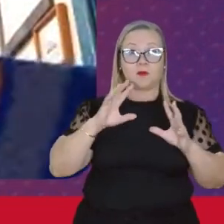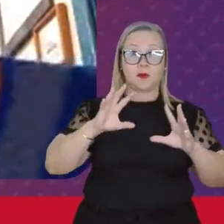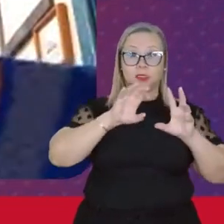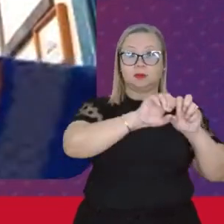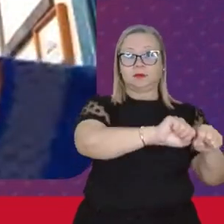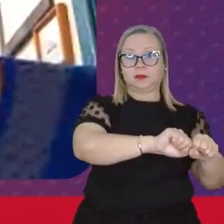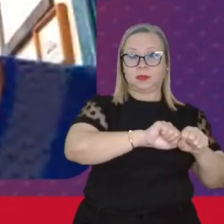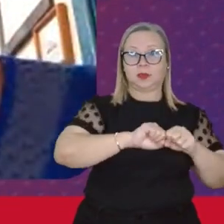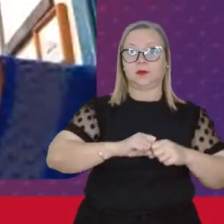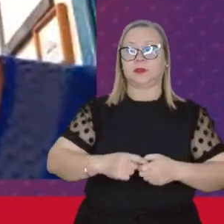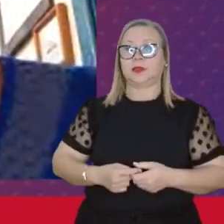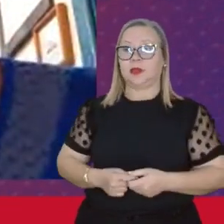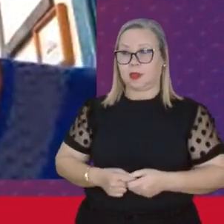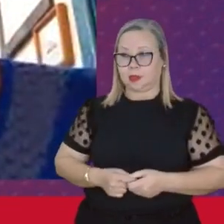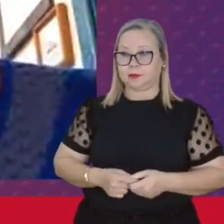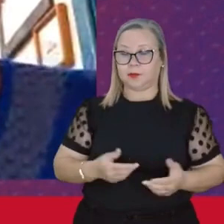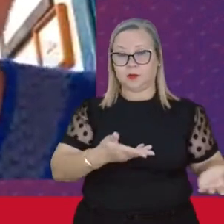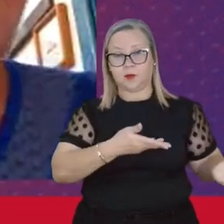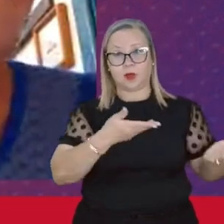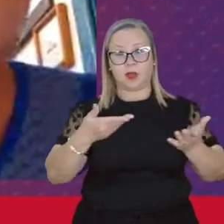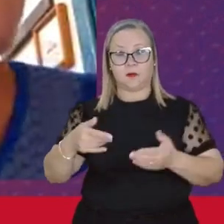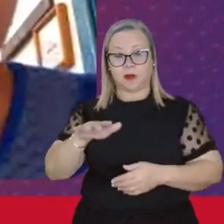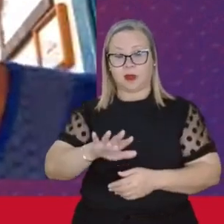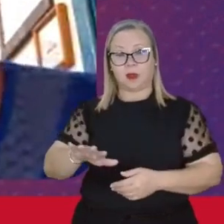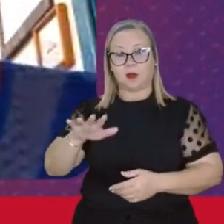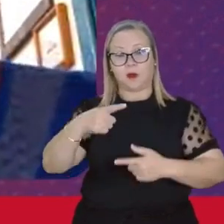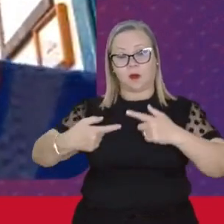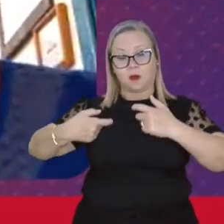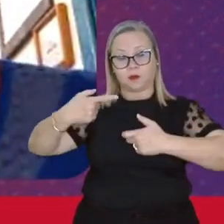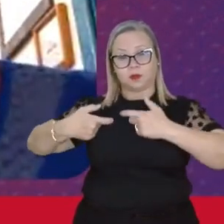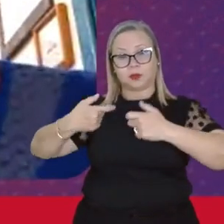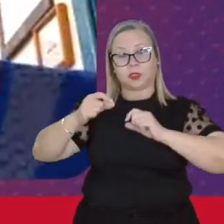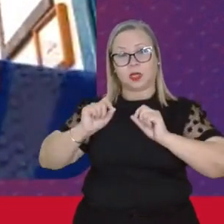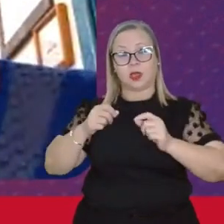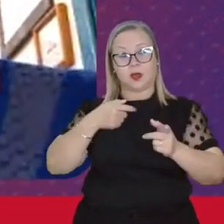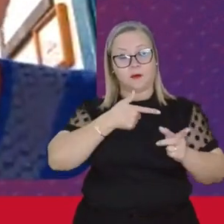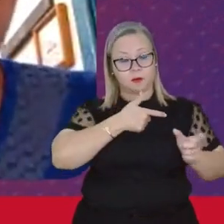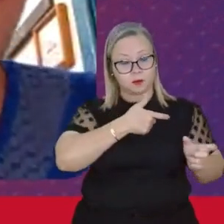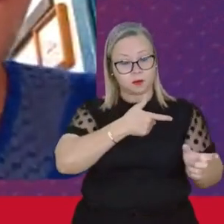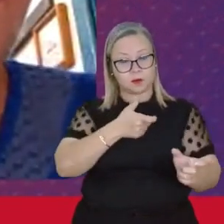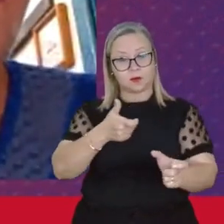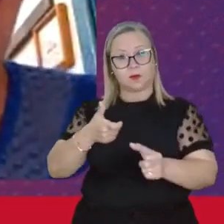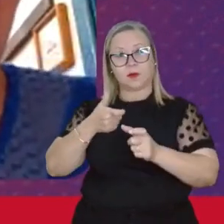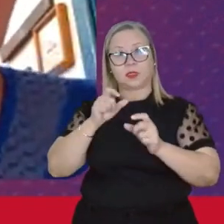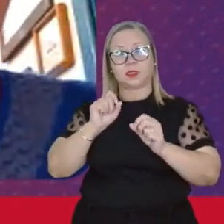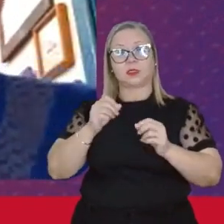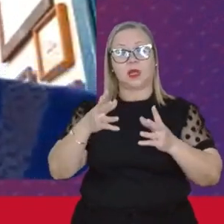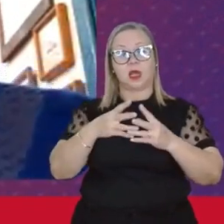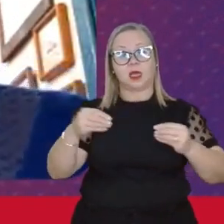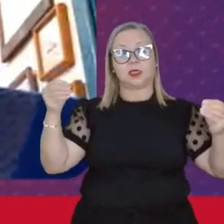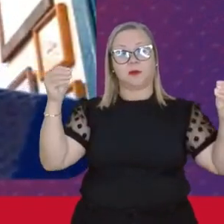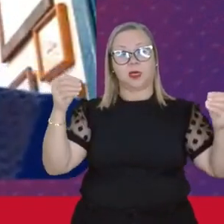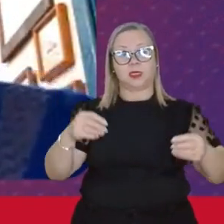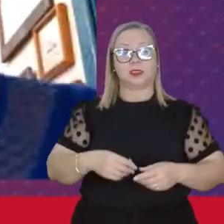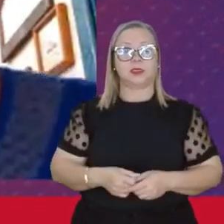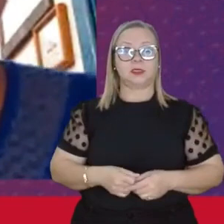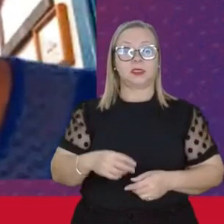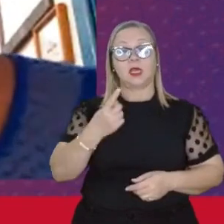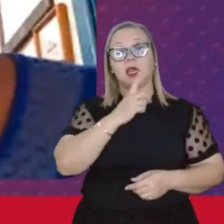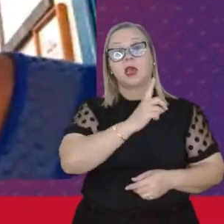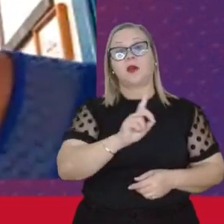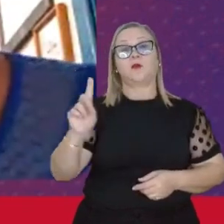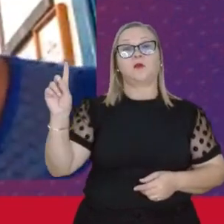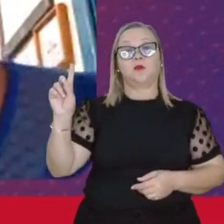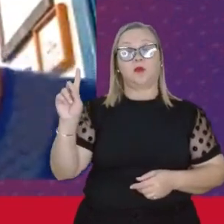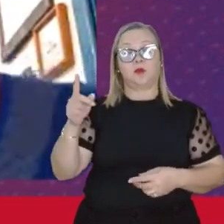foi levada ao campo de concentração e ali assassinada e também é desaparecida. E por último, vou